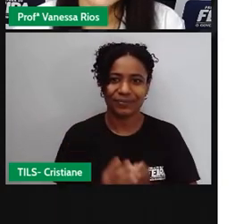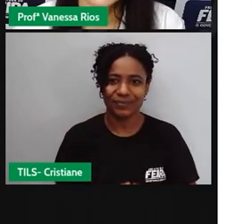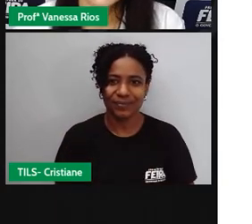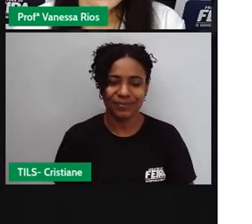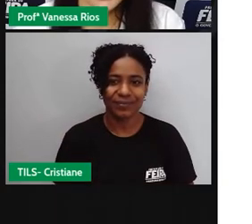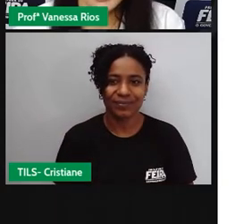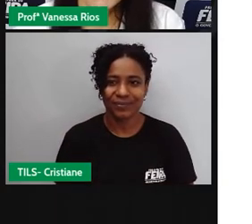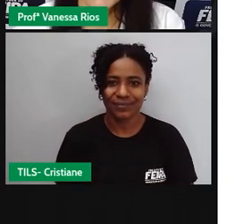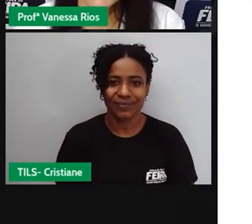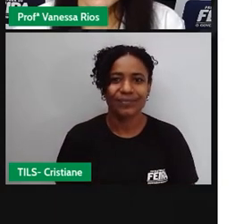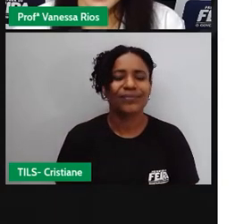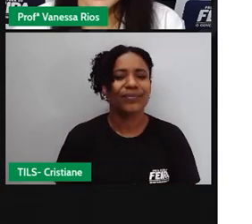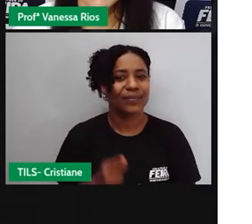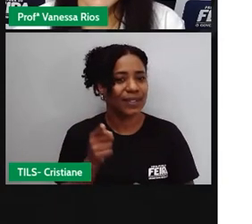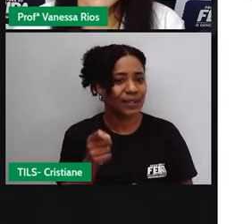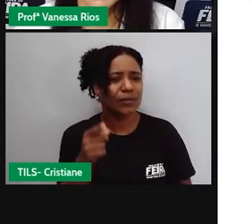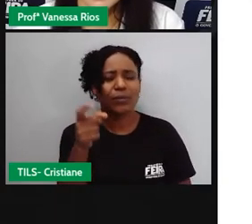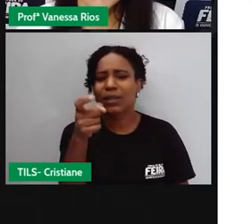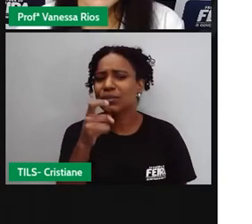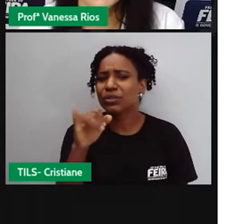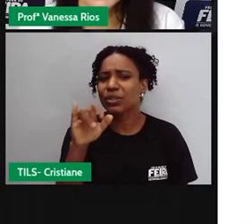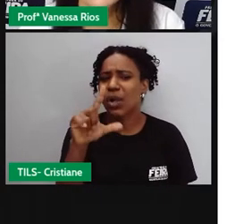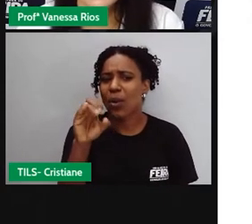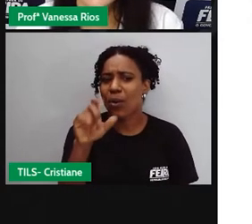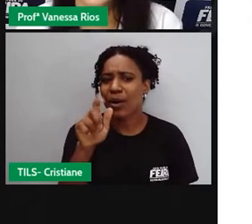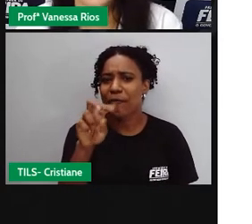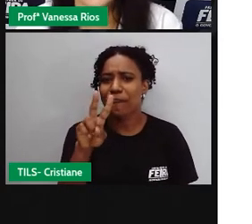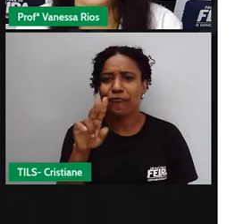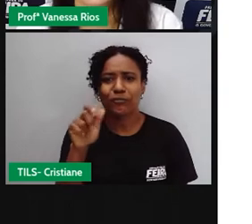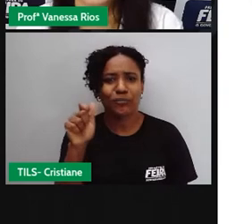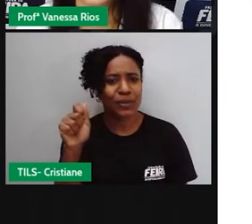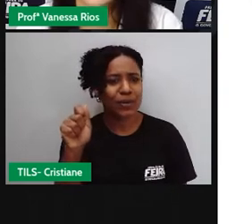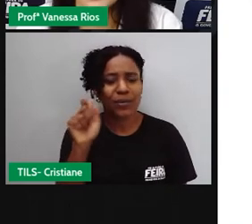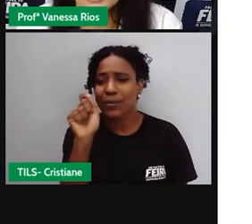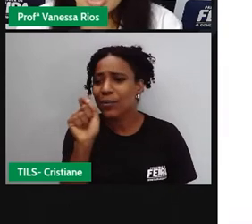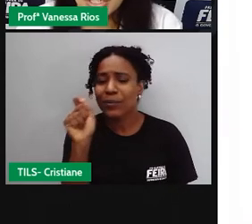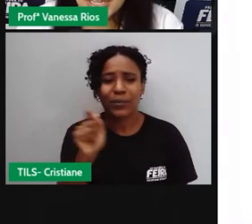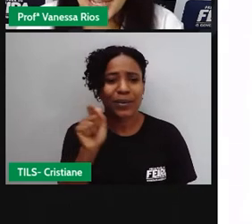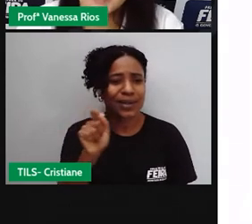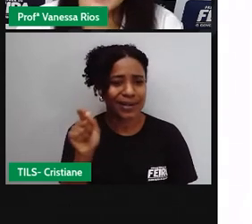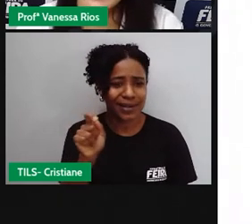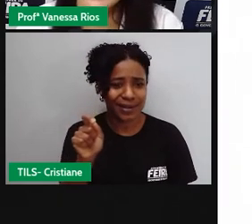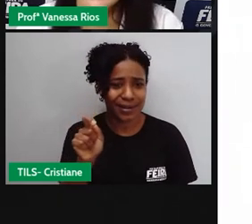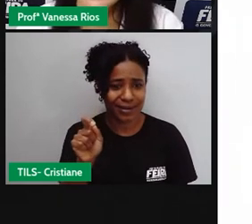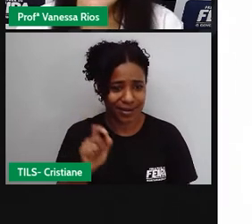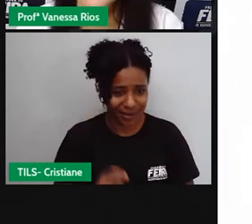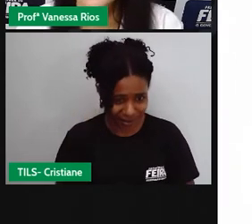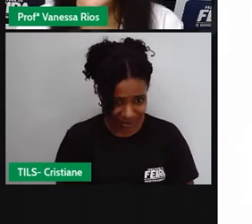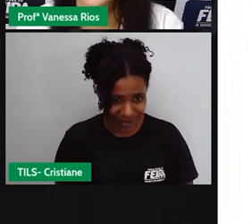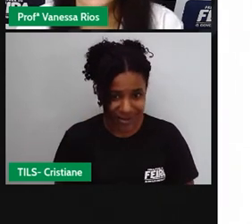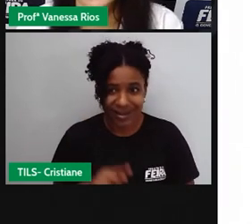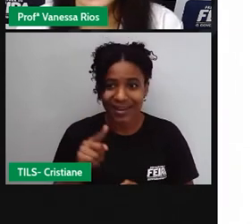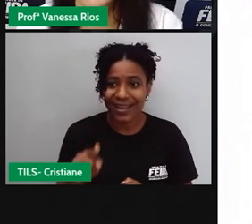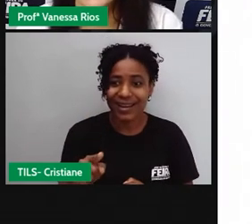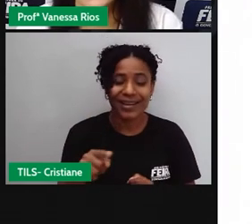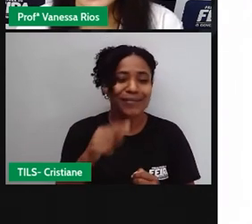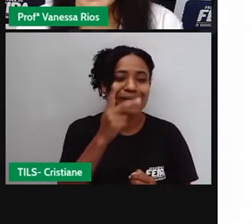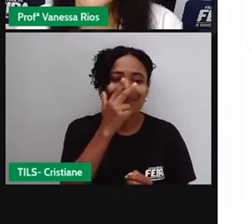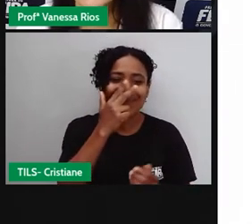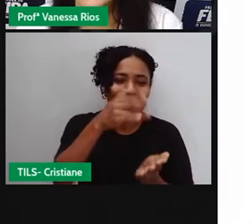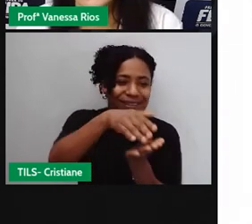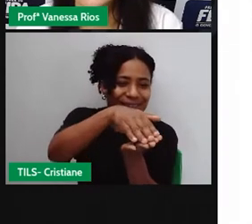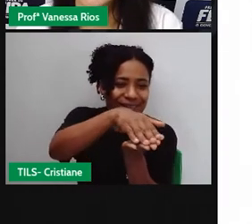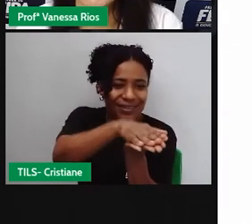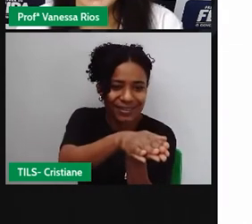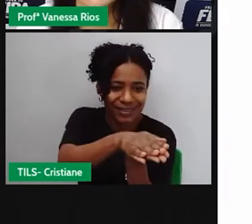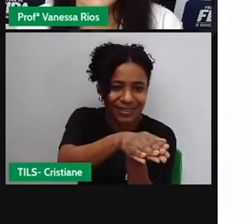E aí a xilogravura é uma técnica de impressão muito antiga que consiste numa gravura na qual